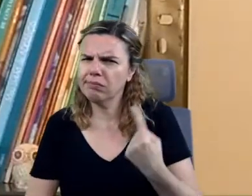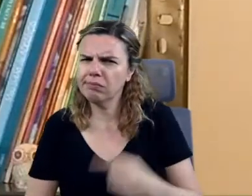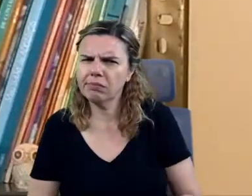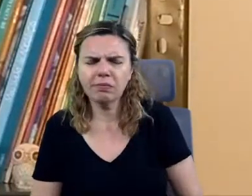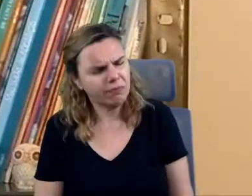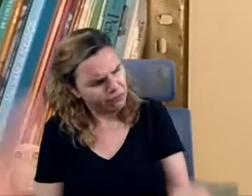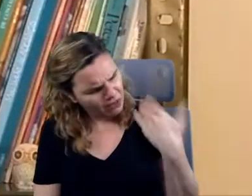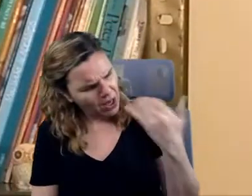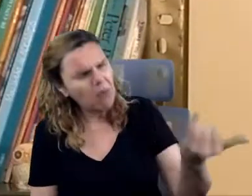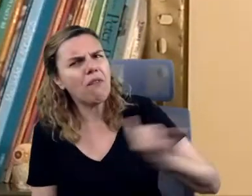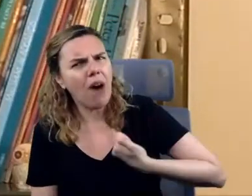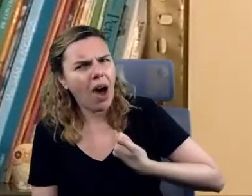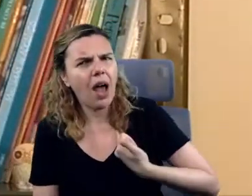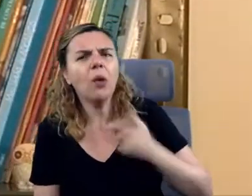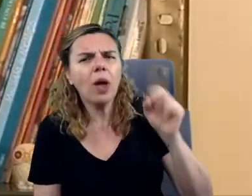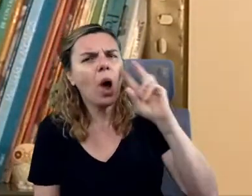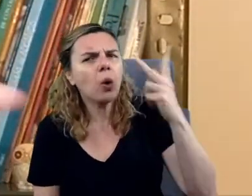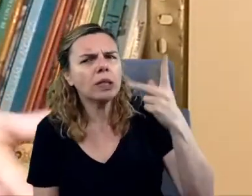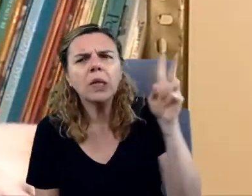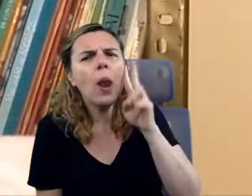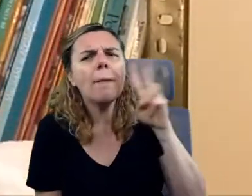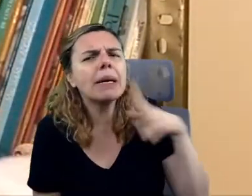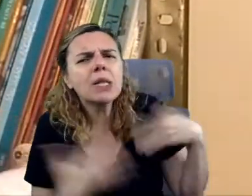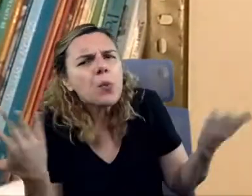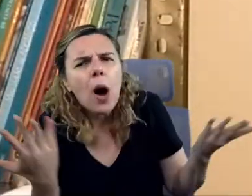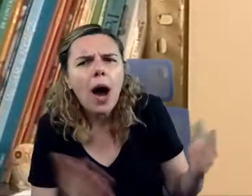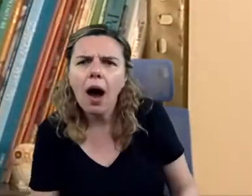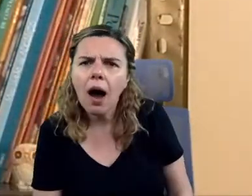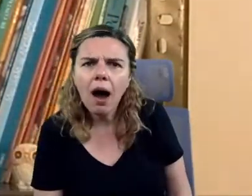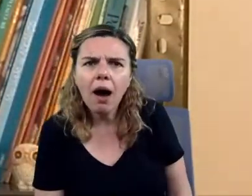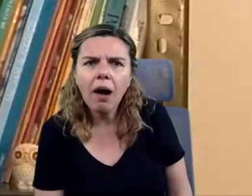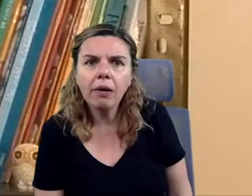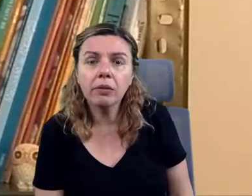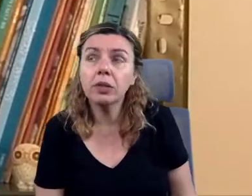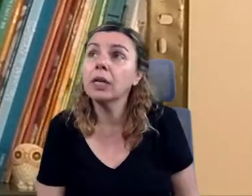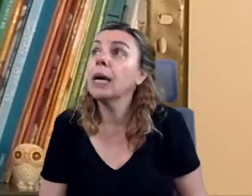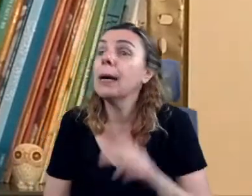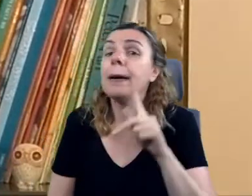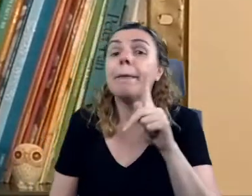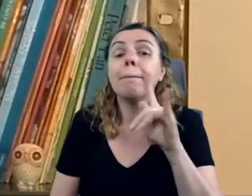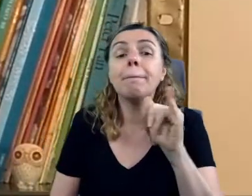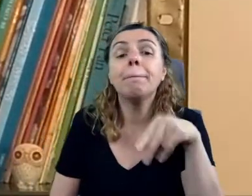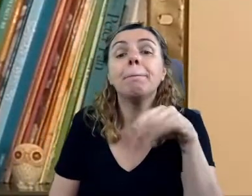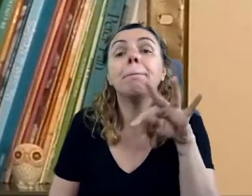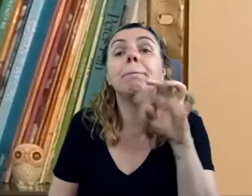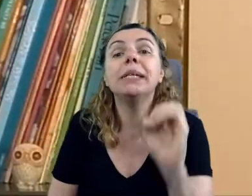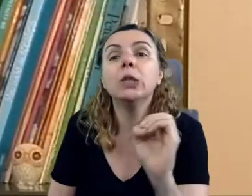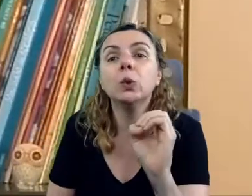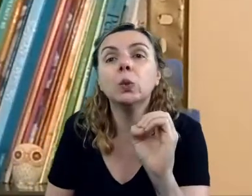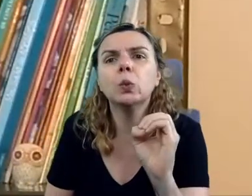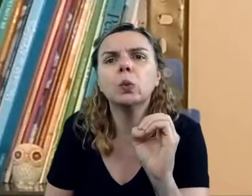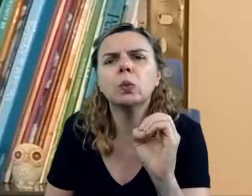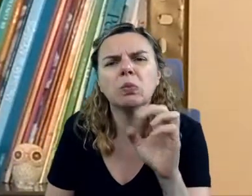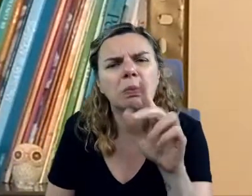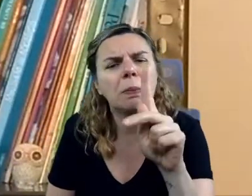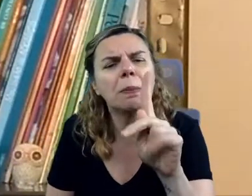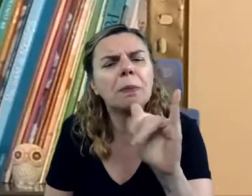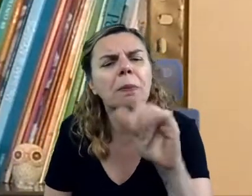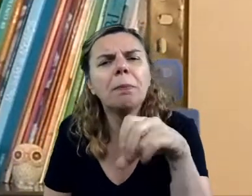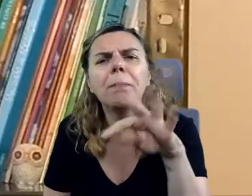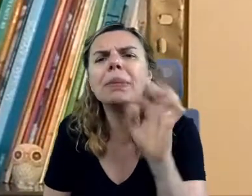desconcertado. Andy, diga-me que lembrança é essa? Pinto, respondeu o